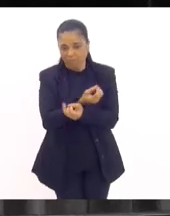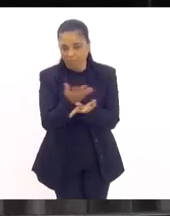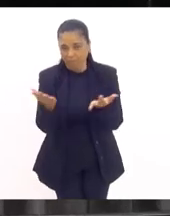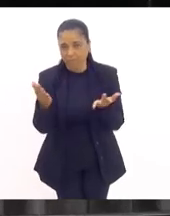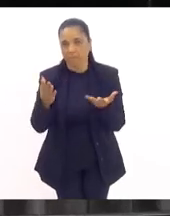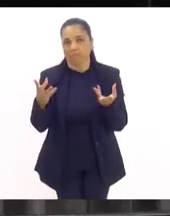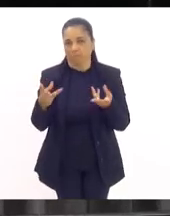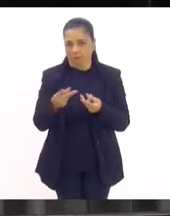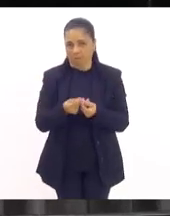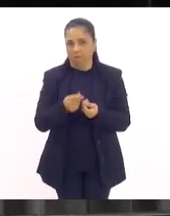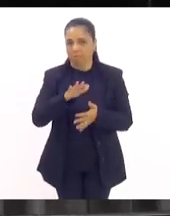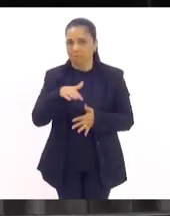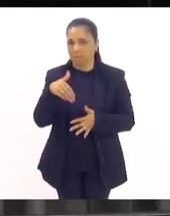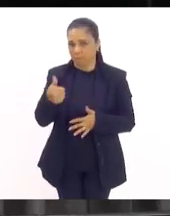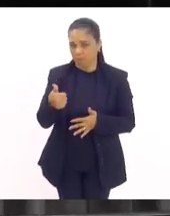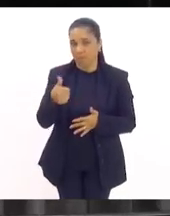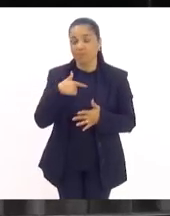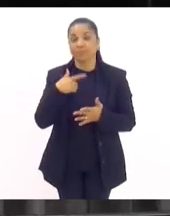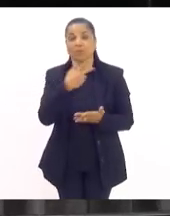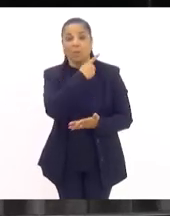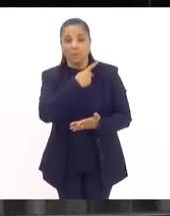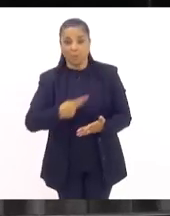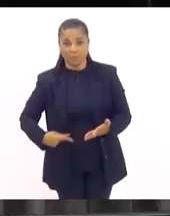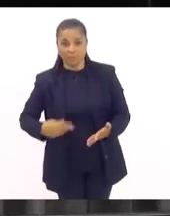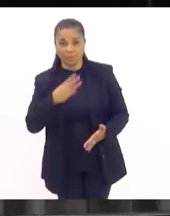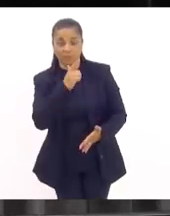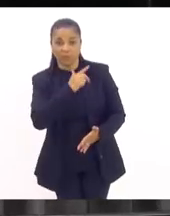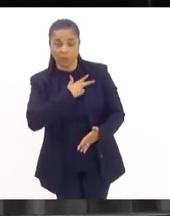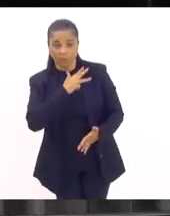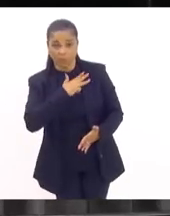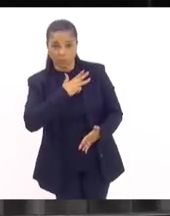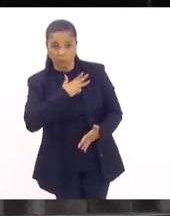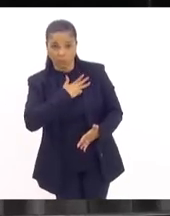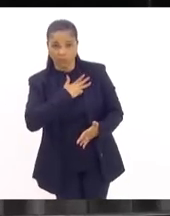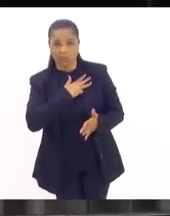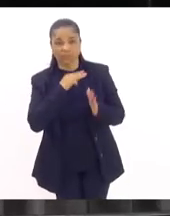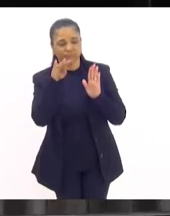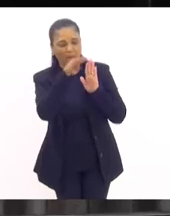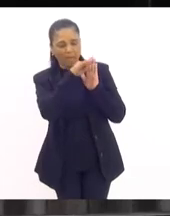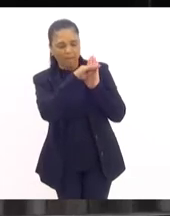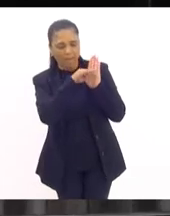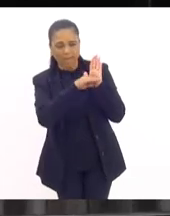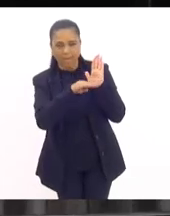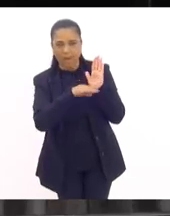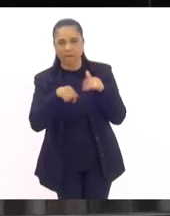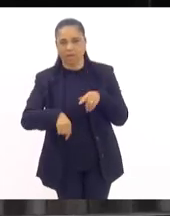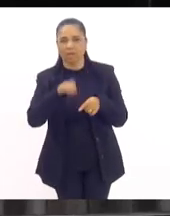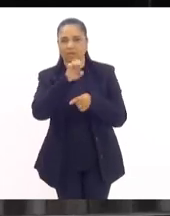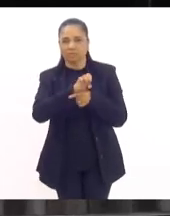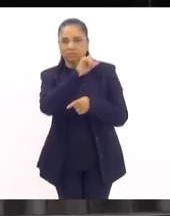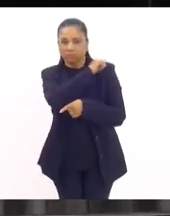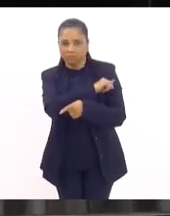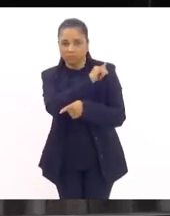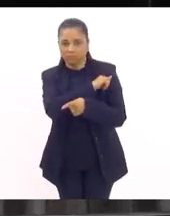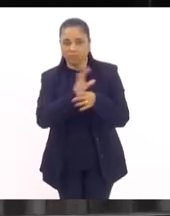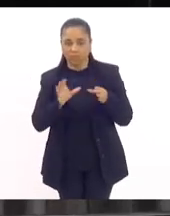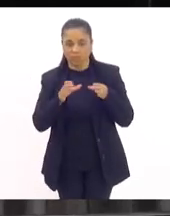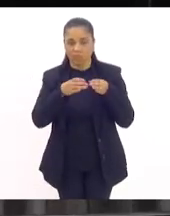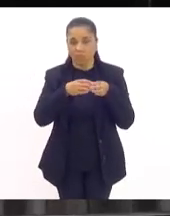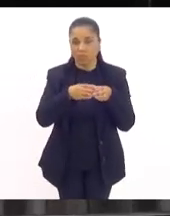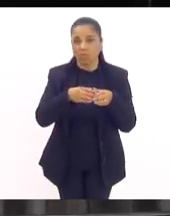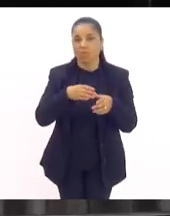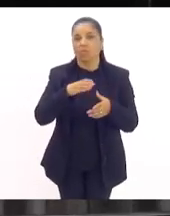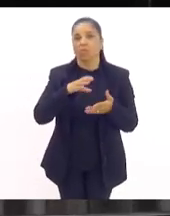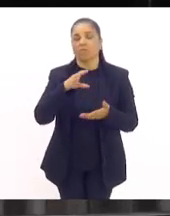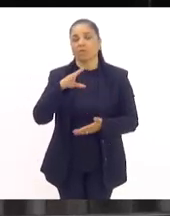o presidente Lula cumpriu uma série de agendas aqui pelo Estado do Rio de Janeiro. Ele esteve no Complexo Naval de